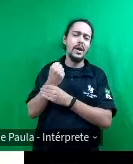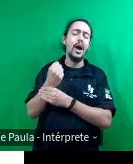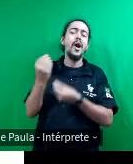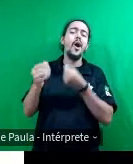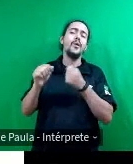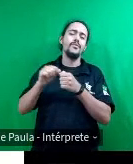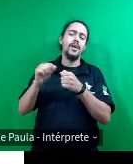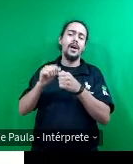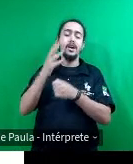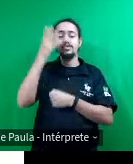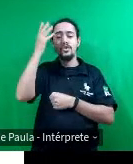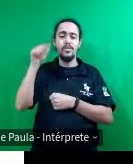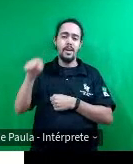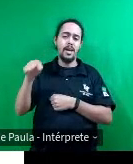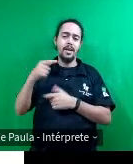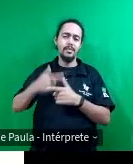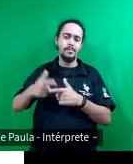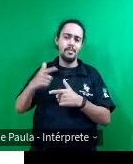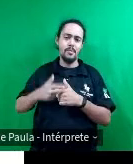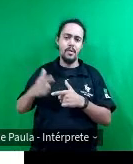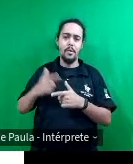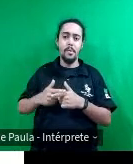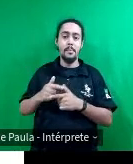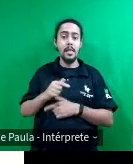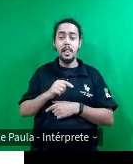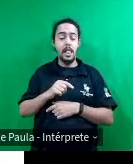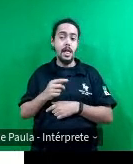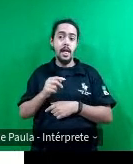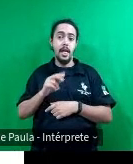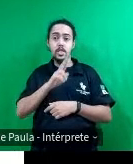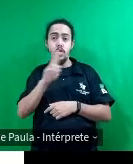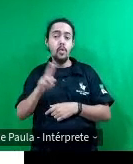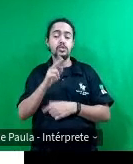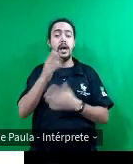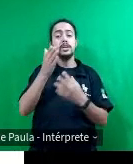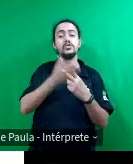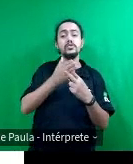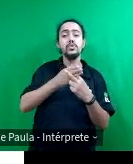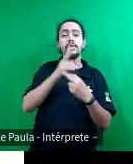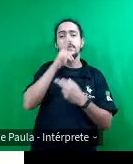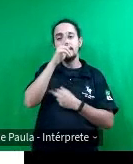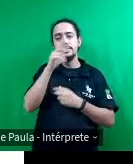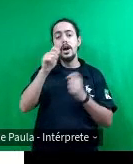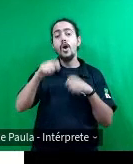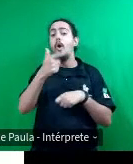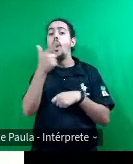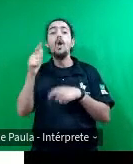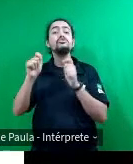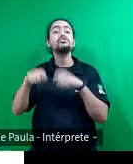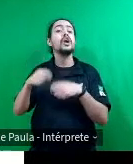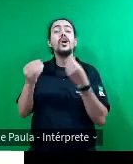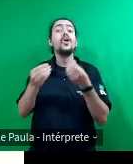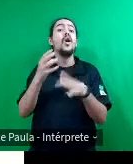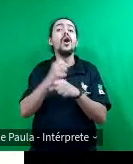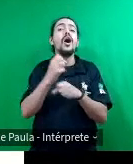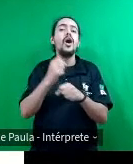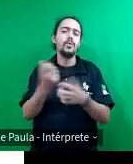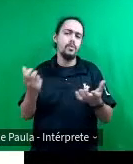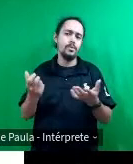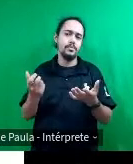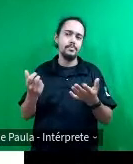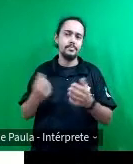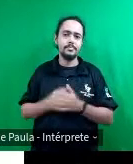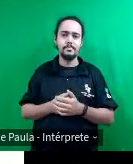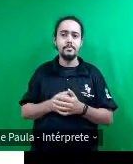resolver sem utilizar o divisor de tensão? Sem usar a solução Nutella aqui, né? É simples. Basta